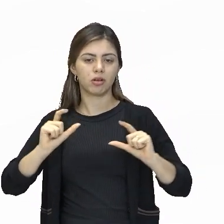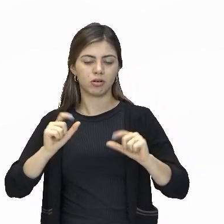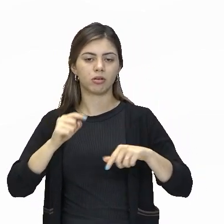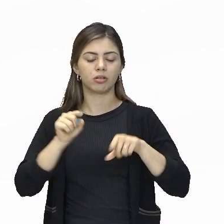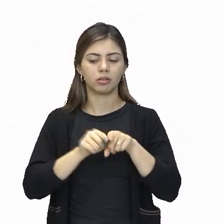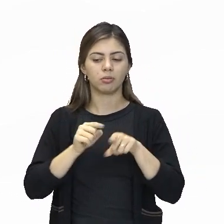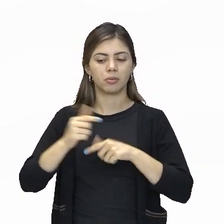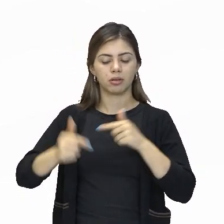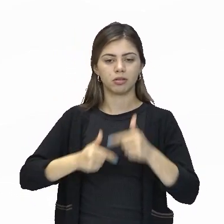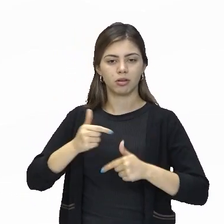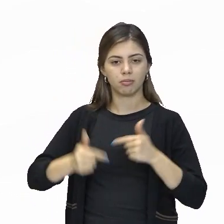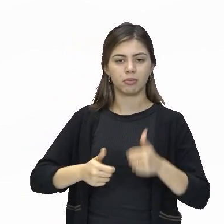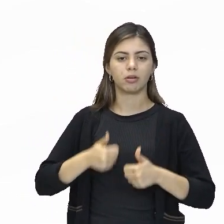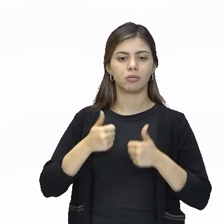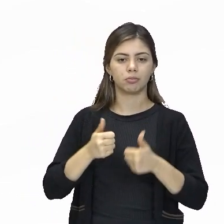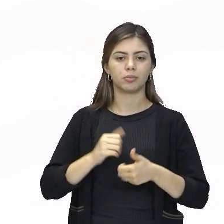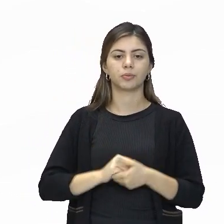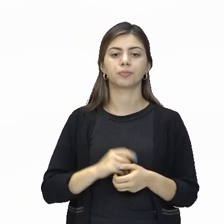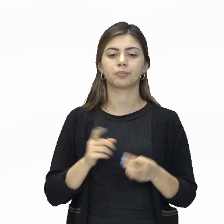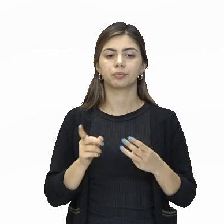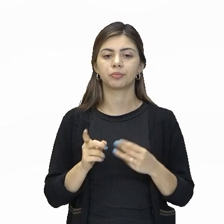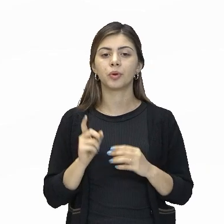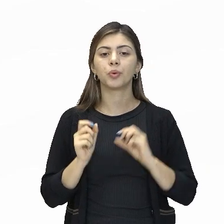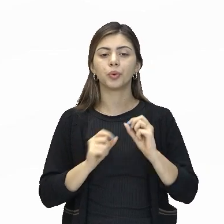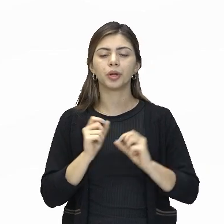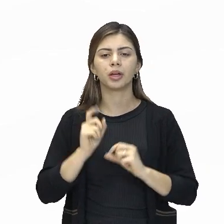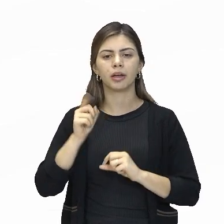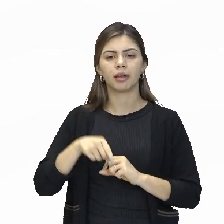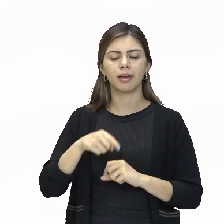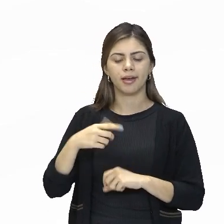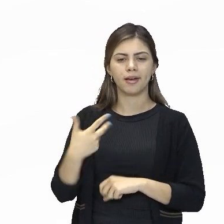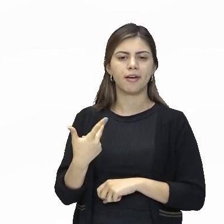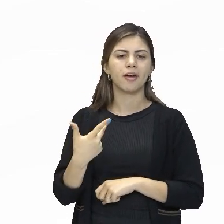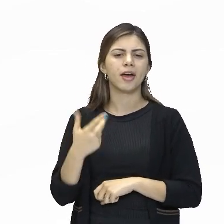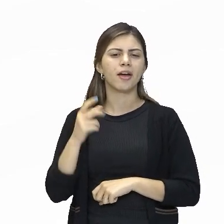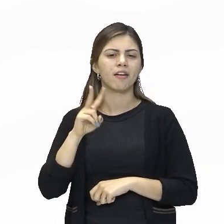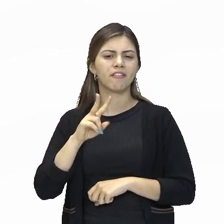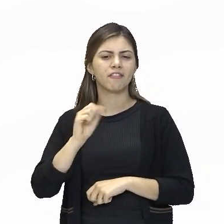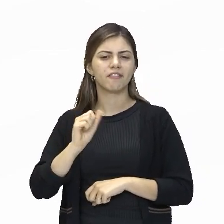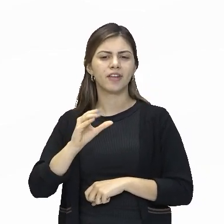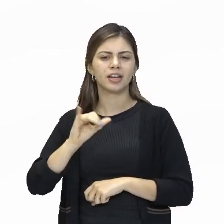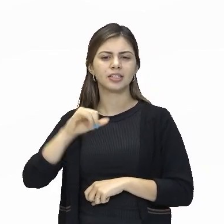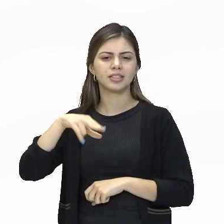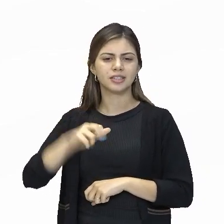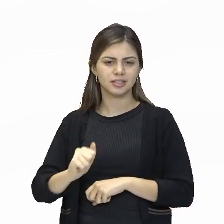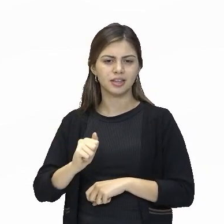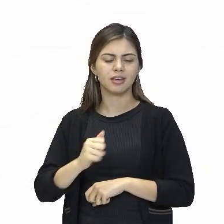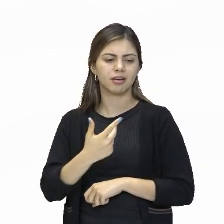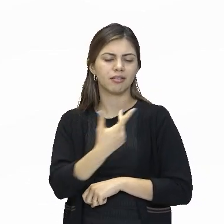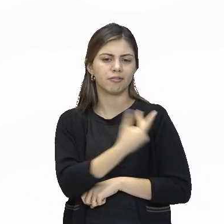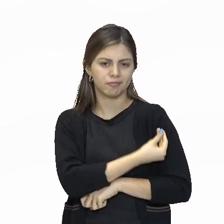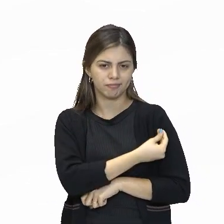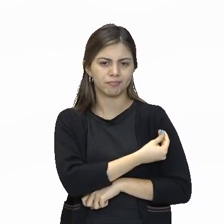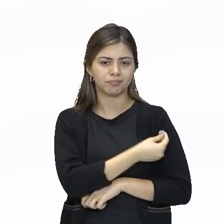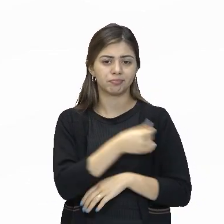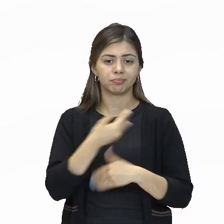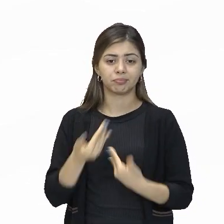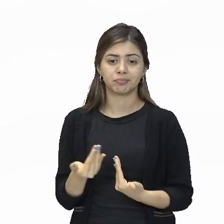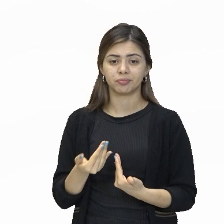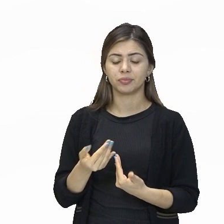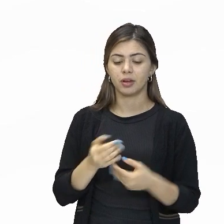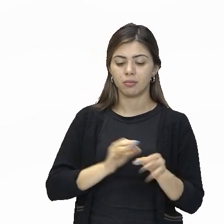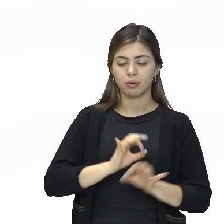né? Revolta da vacina, que era o quê? A vacina da antivaríola, que quando ela foi implementada, ela